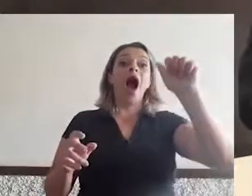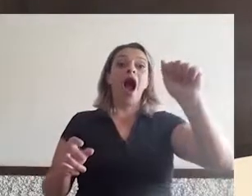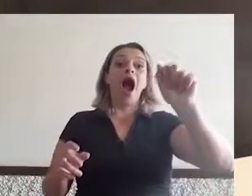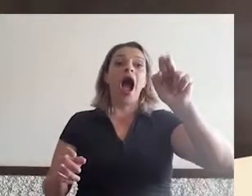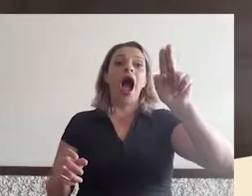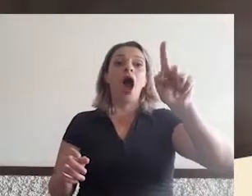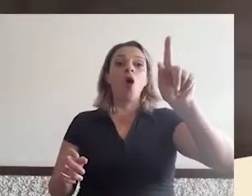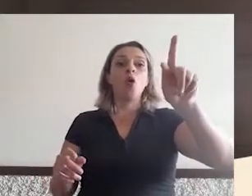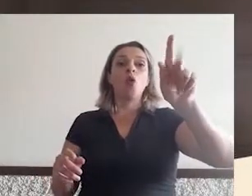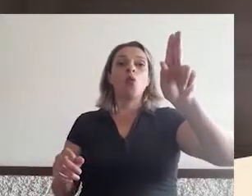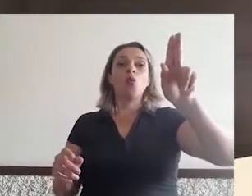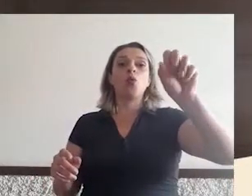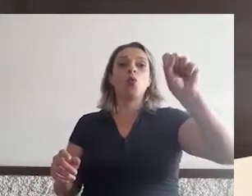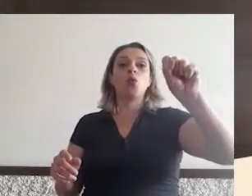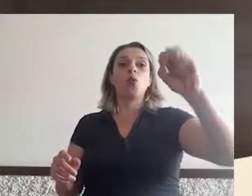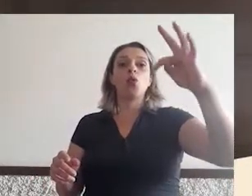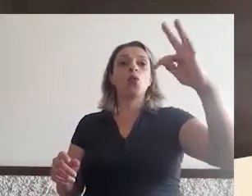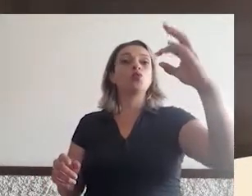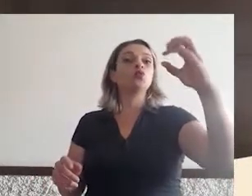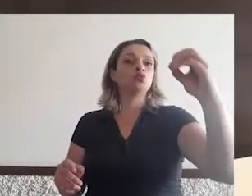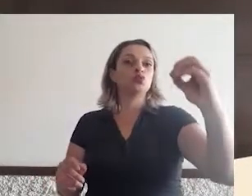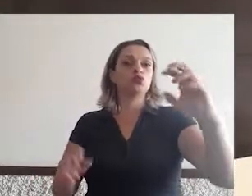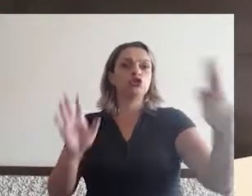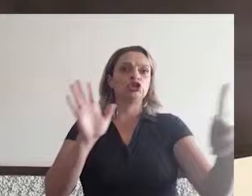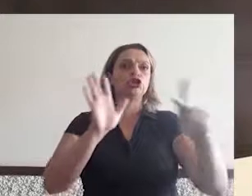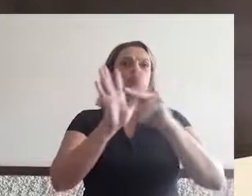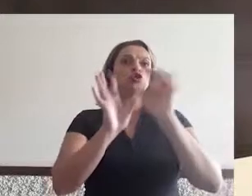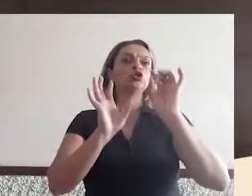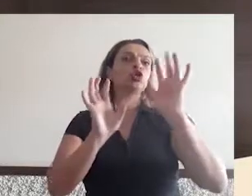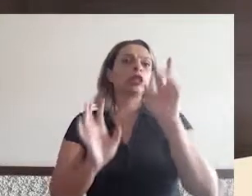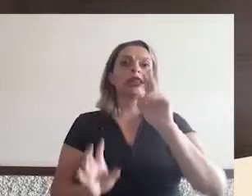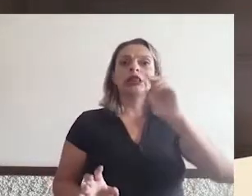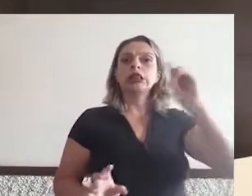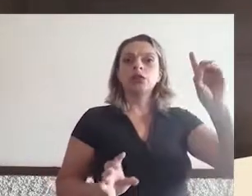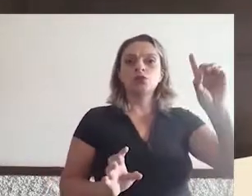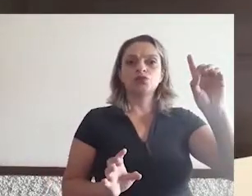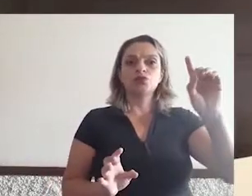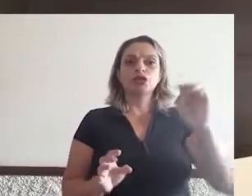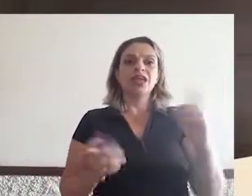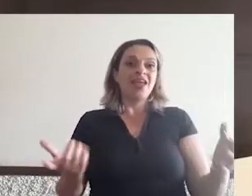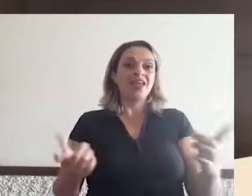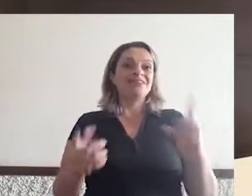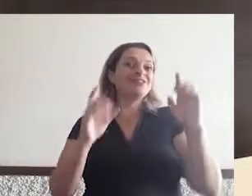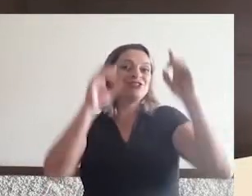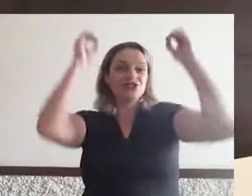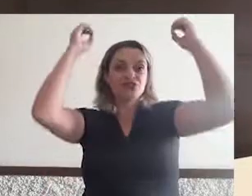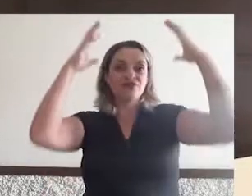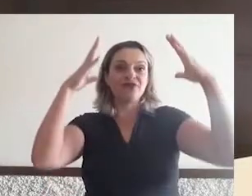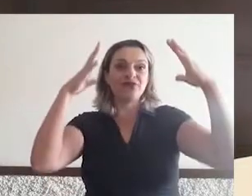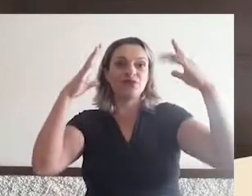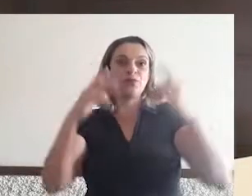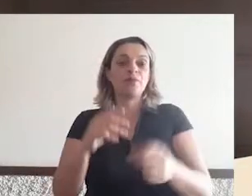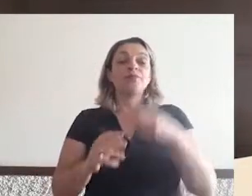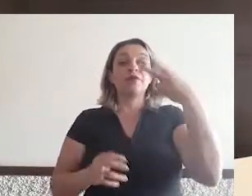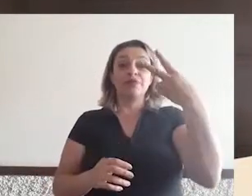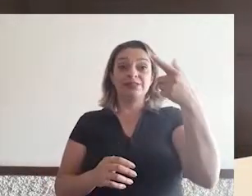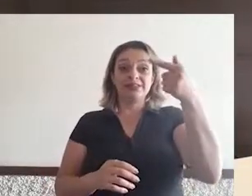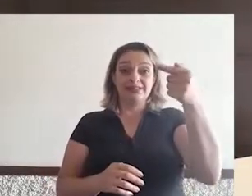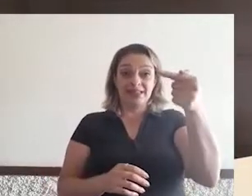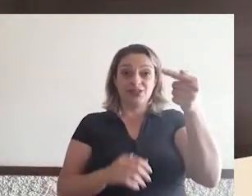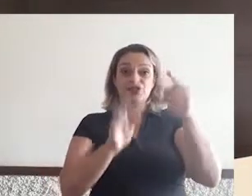título que era dado exclusivamente aos deuses. Otávio, o divino. 27